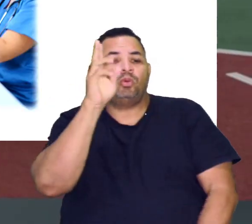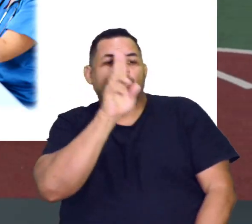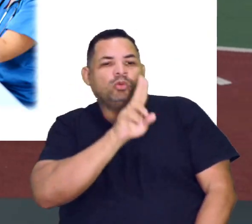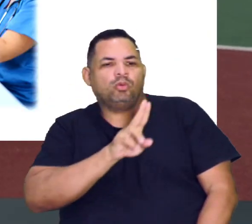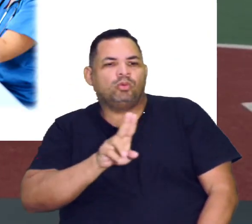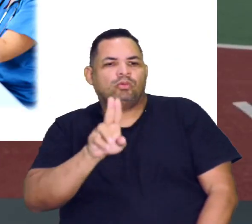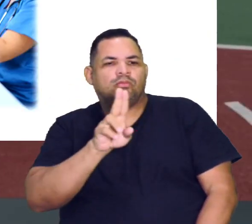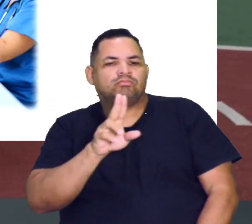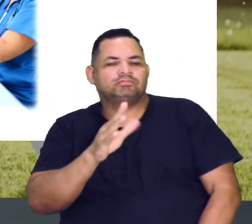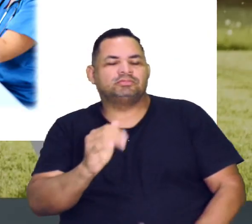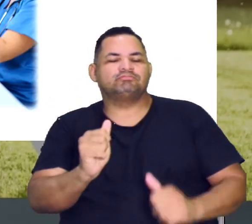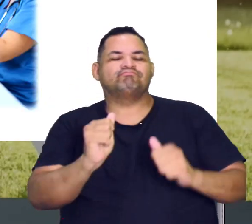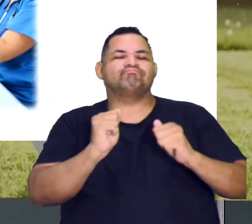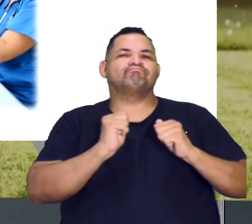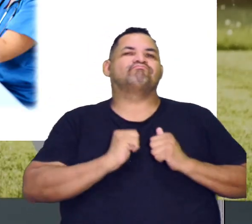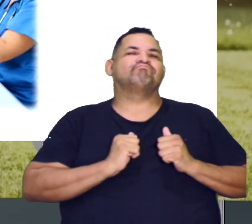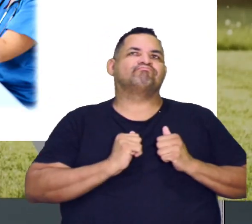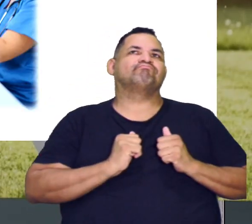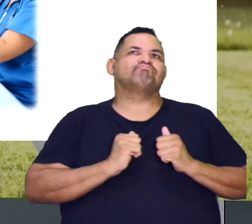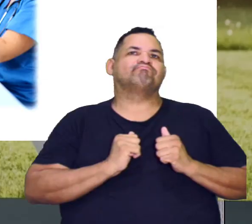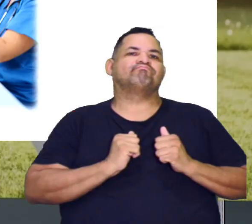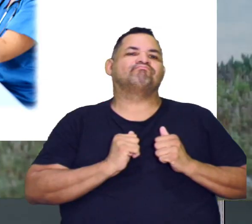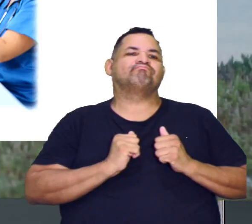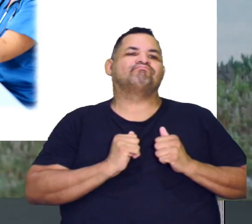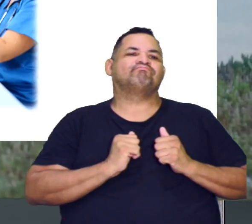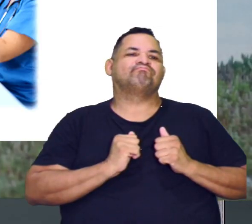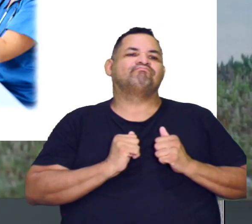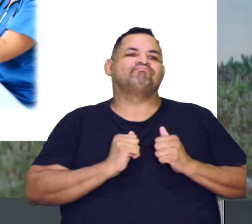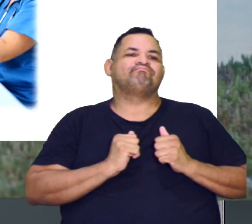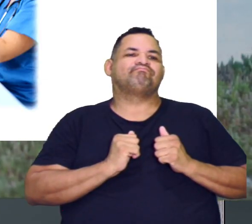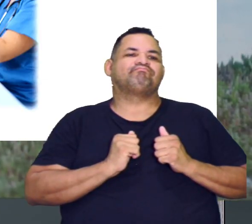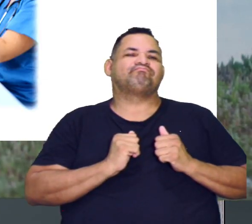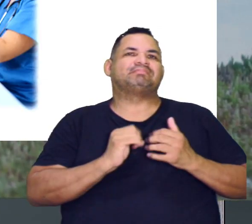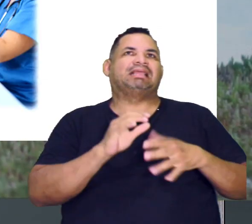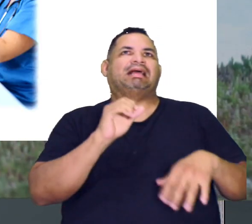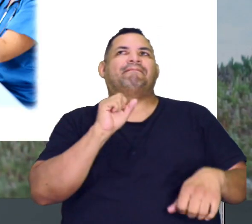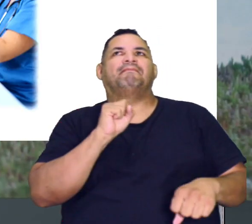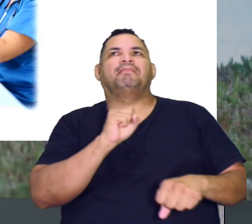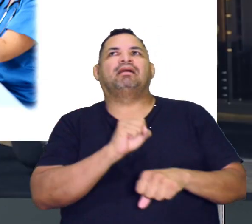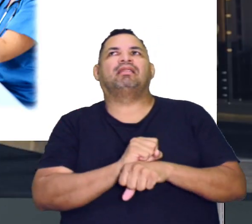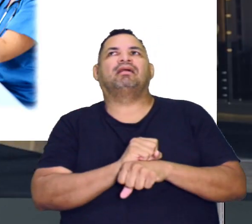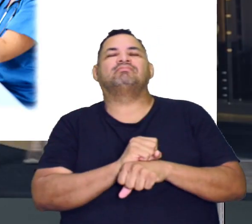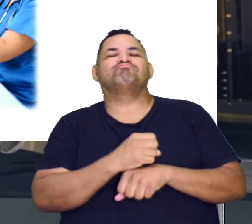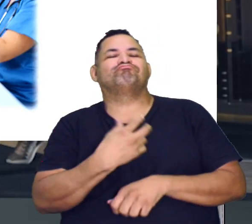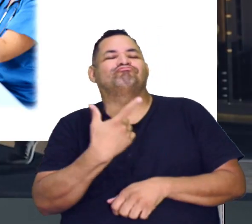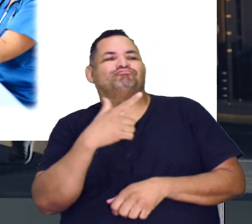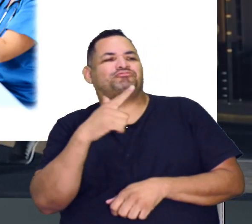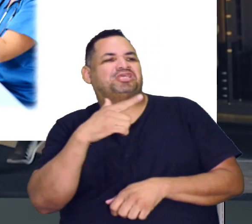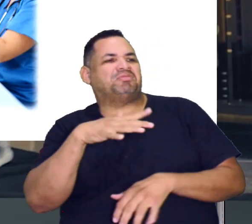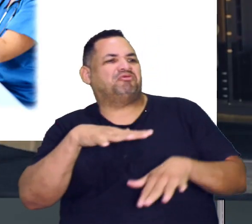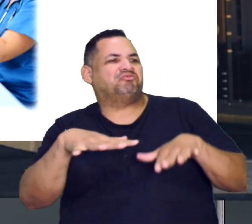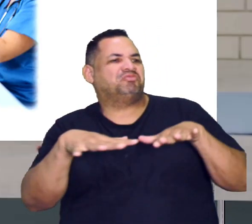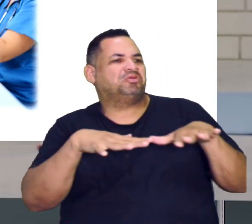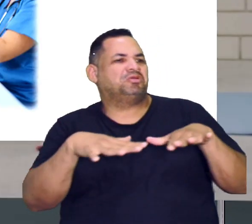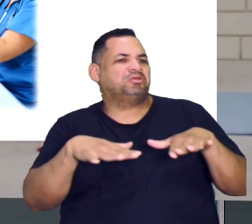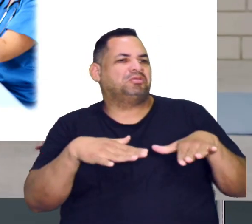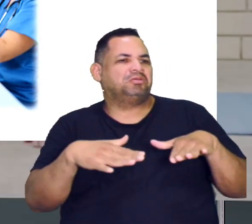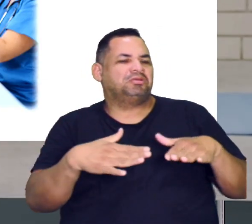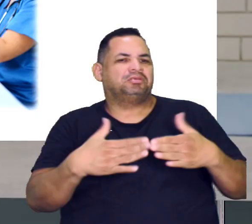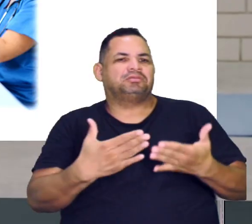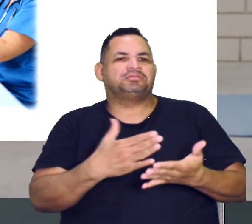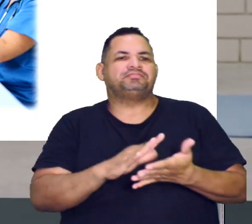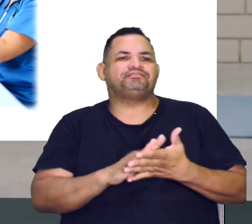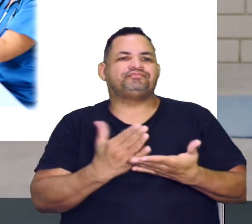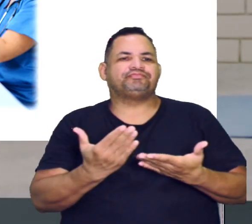nos acomoda, que nos torna mais inativos fisicamente, que não melhora as nossas